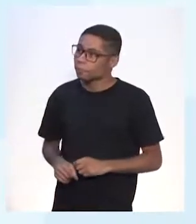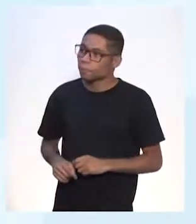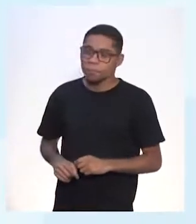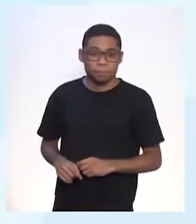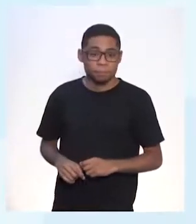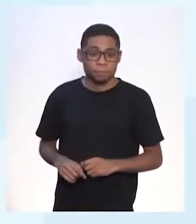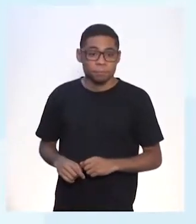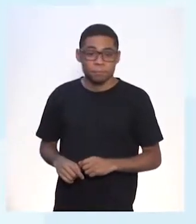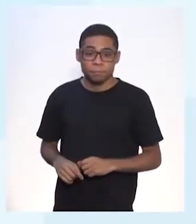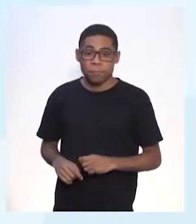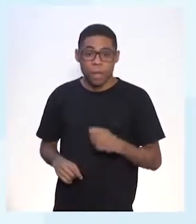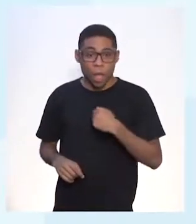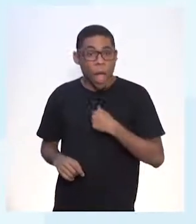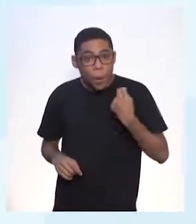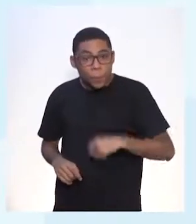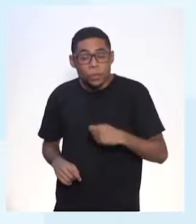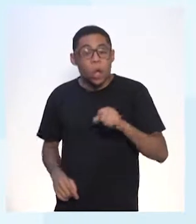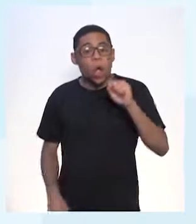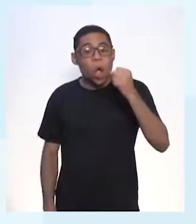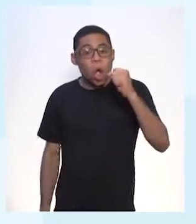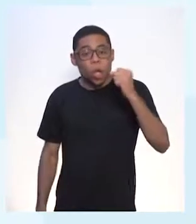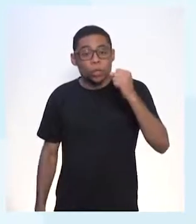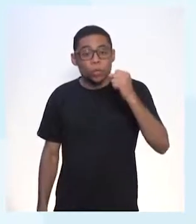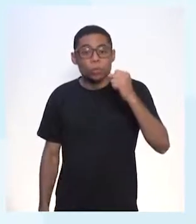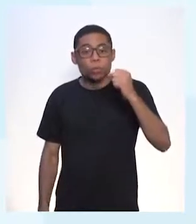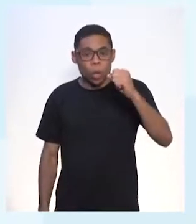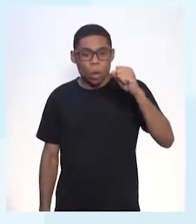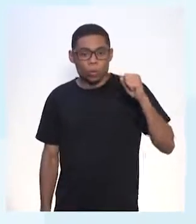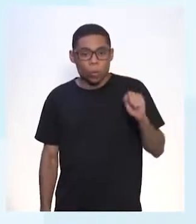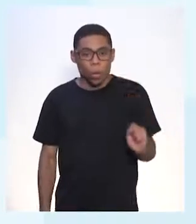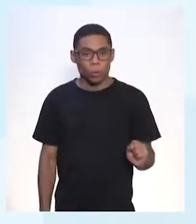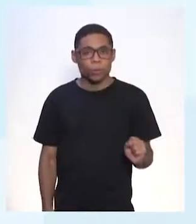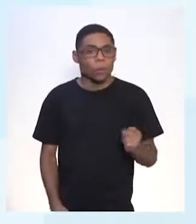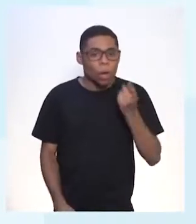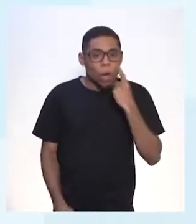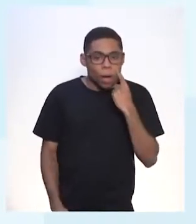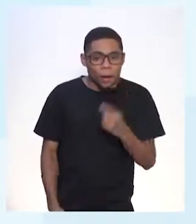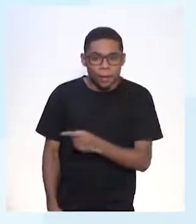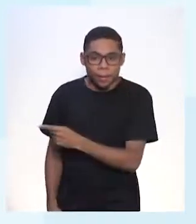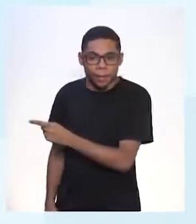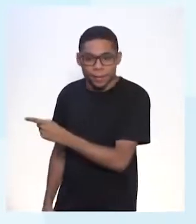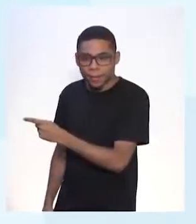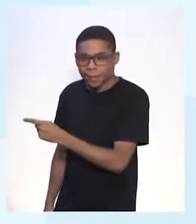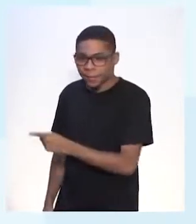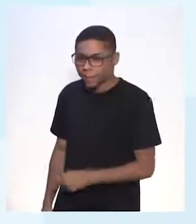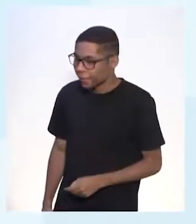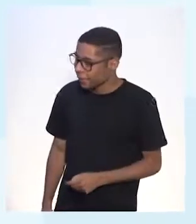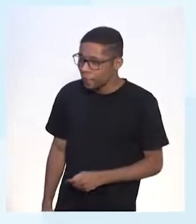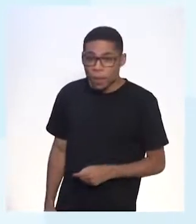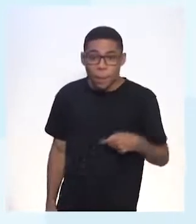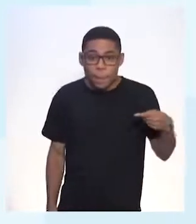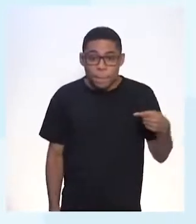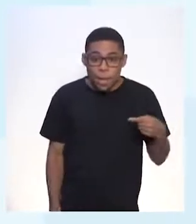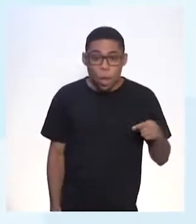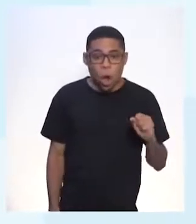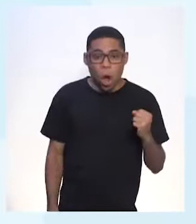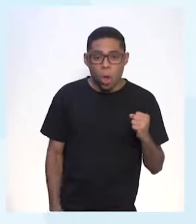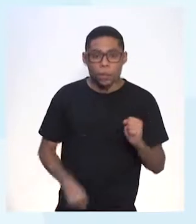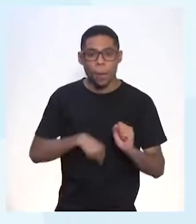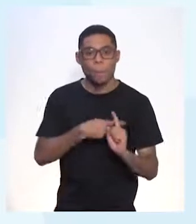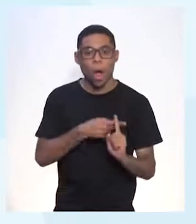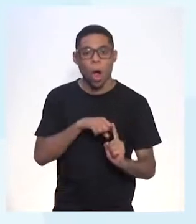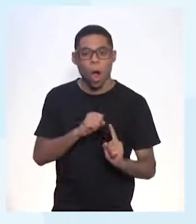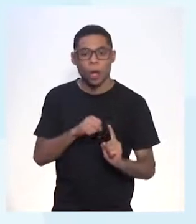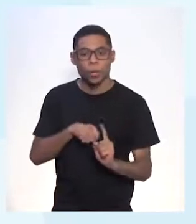né, Osmar? Sim. Eu tenho que tirar 8 dos dois lados. Então, eu subtraio aqui por 8, ó. Subtrai 8 de um lado dá igualdade.